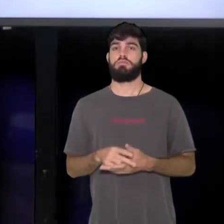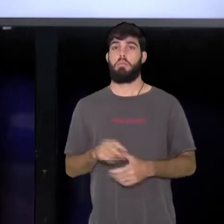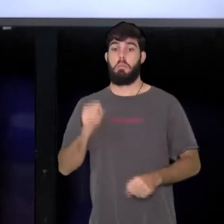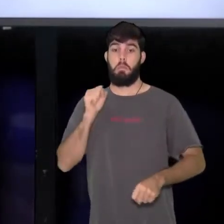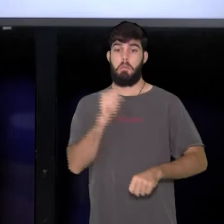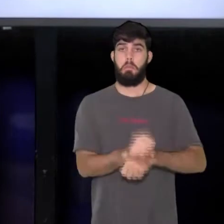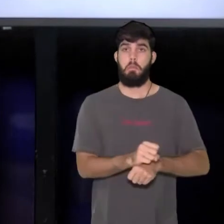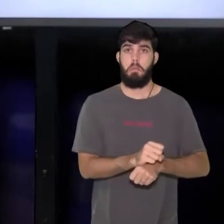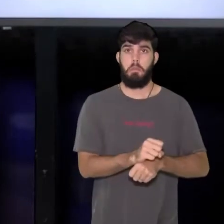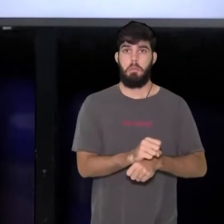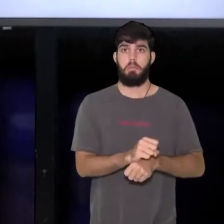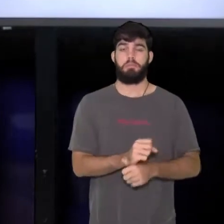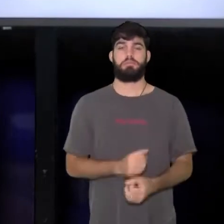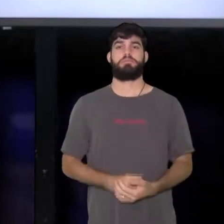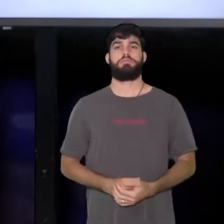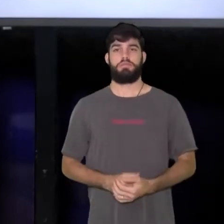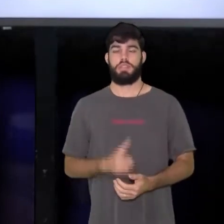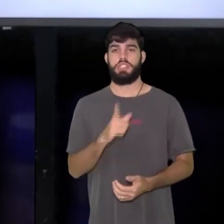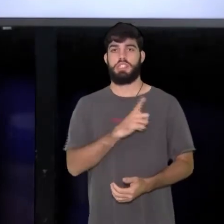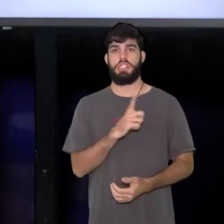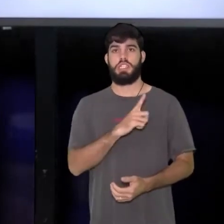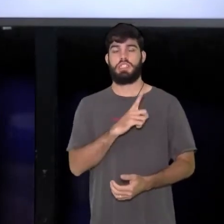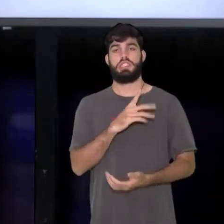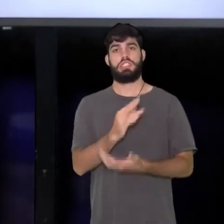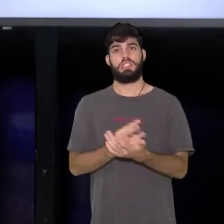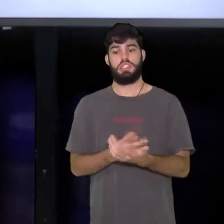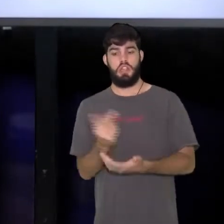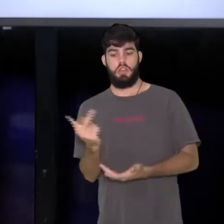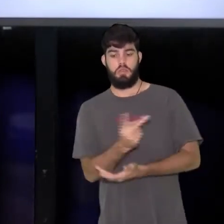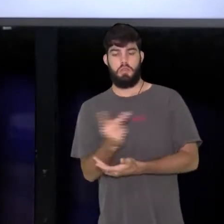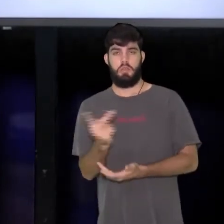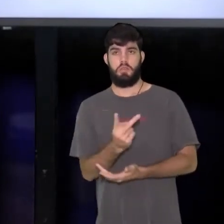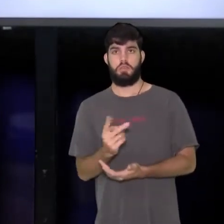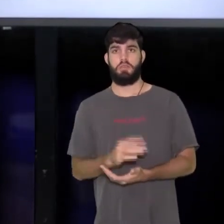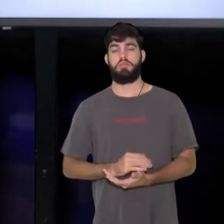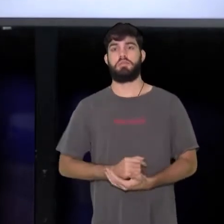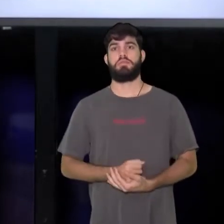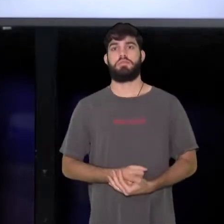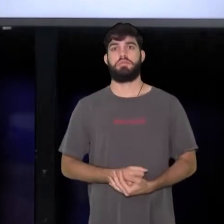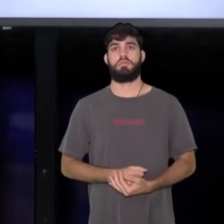aqui um texto híbrido, um texto misto.